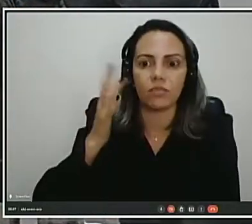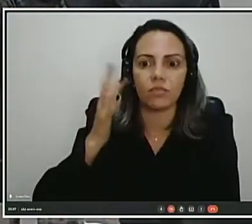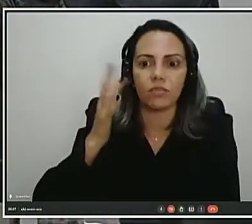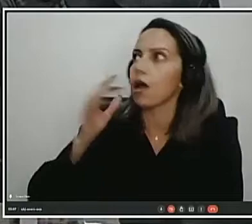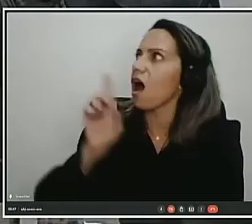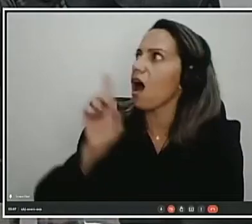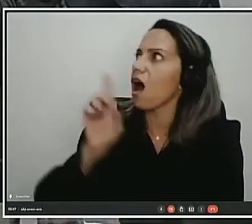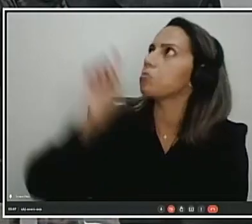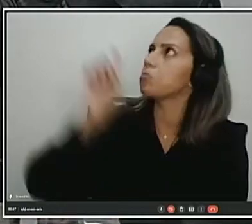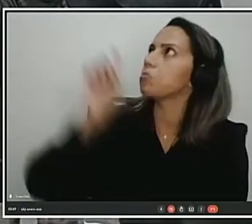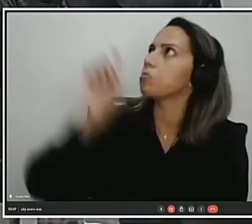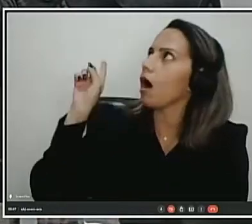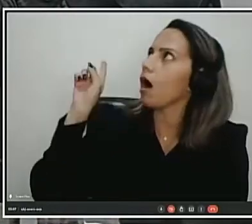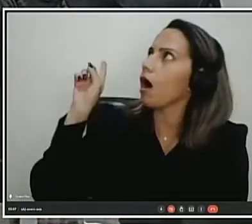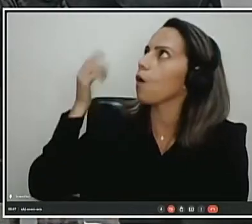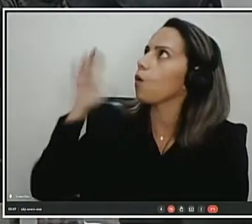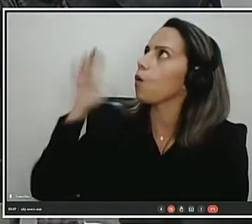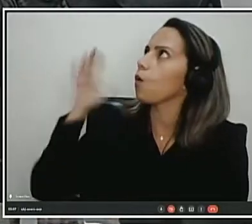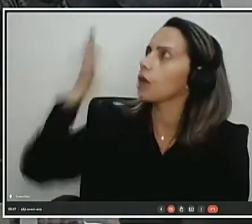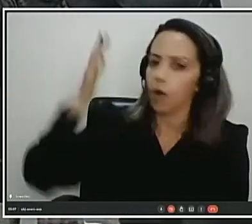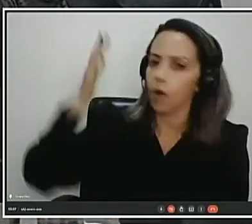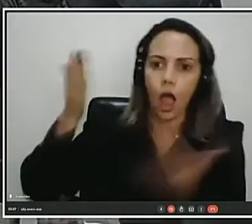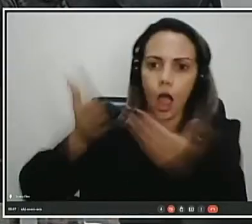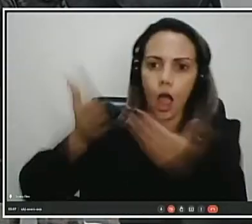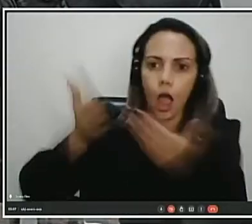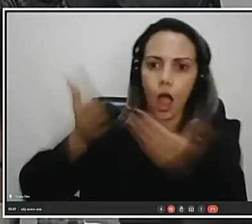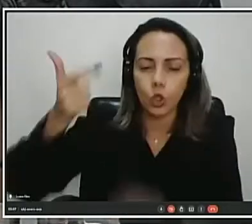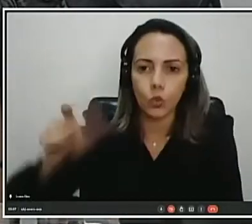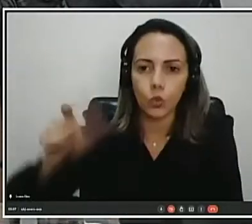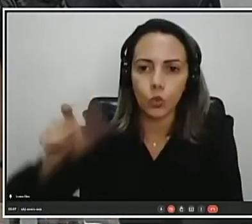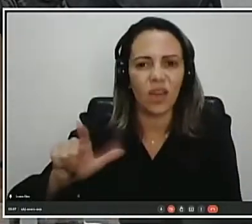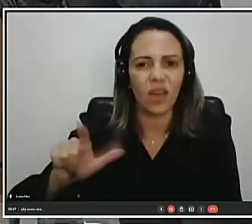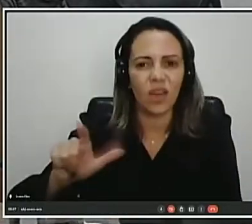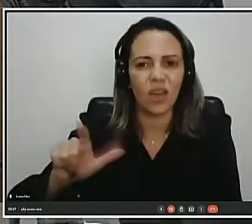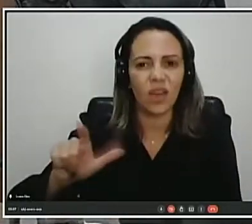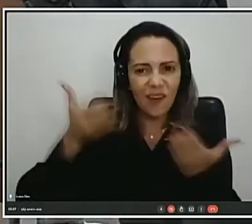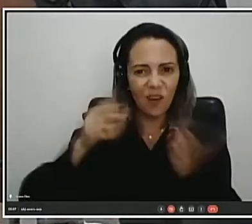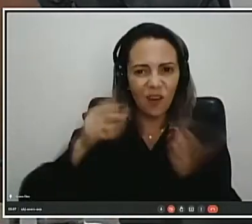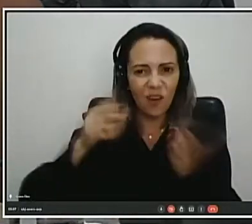só agora que estão falando que o projeto está pronto. Outra coisa,